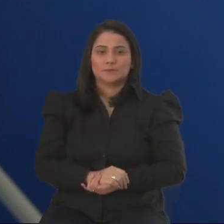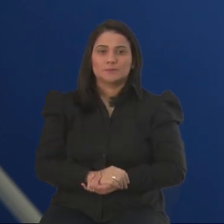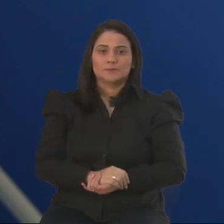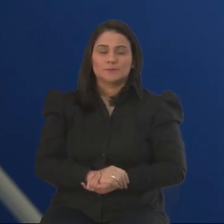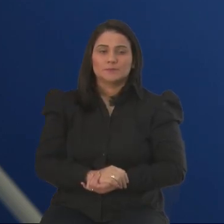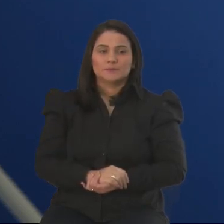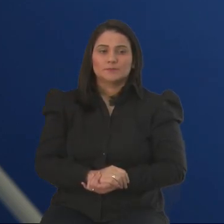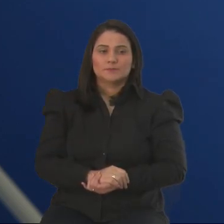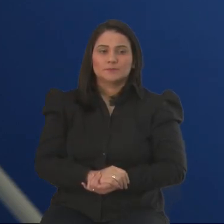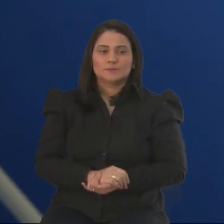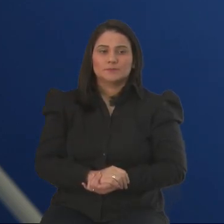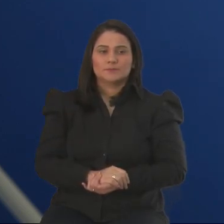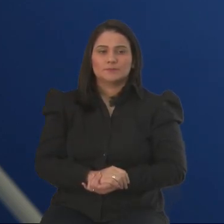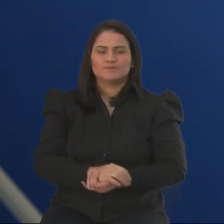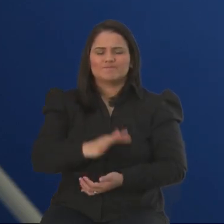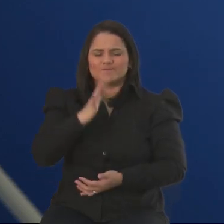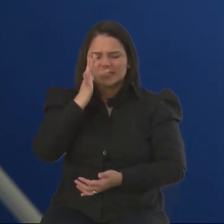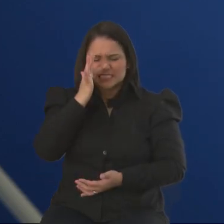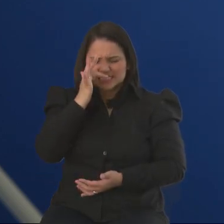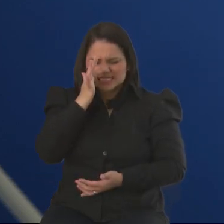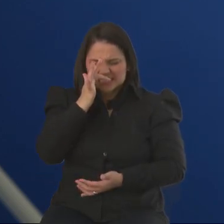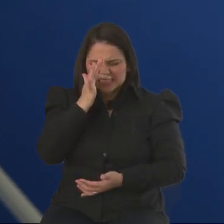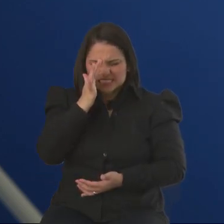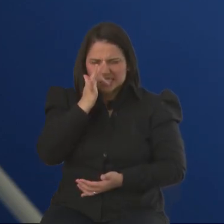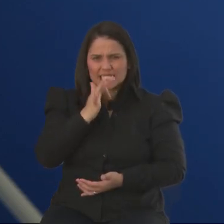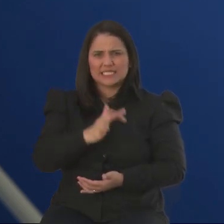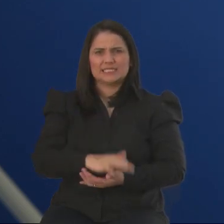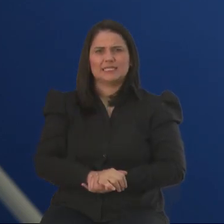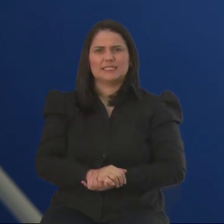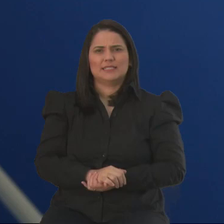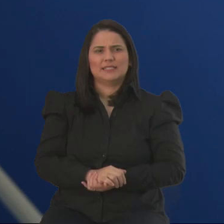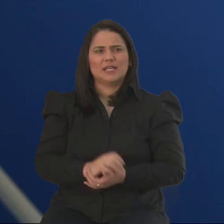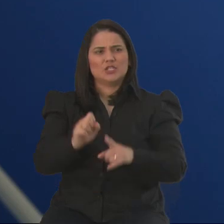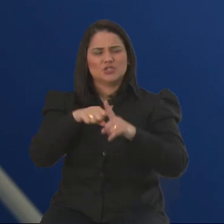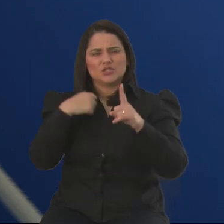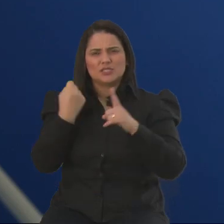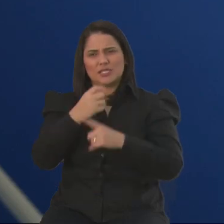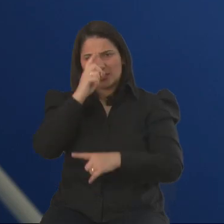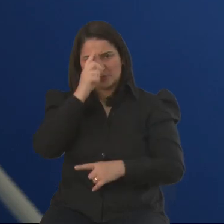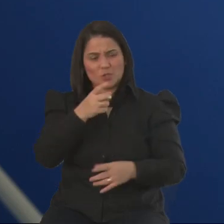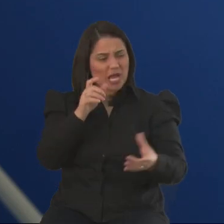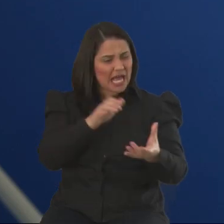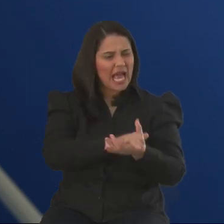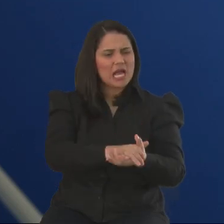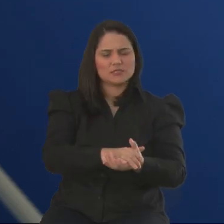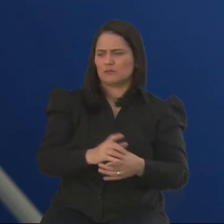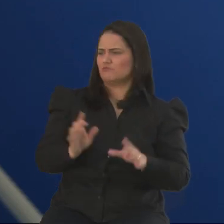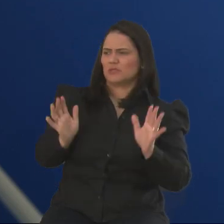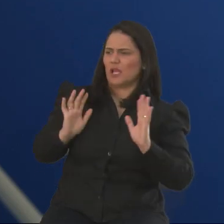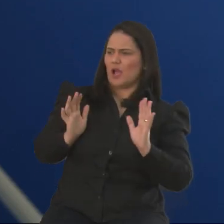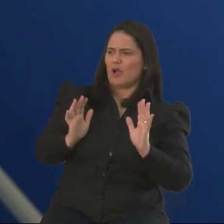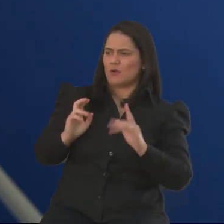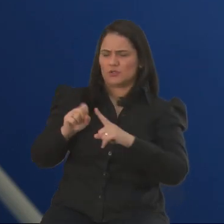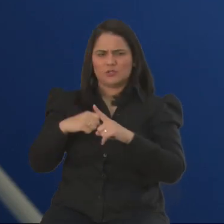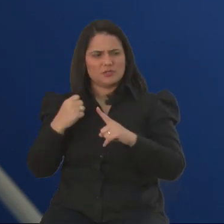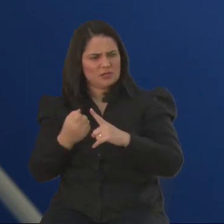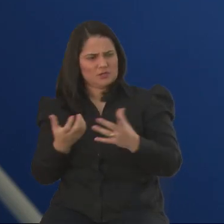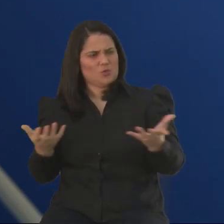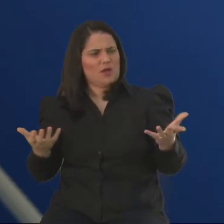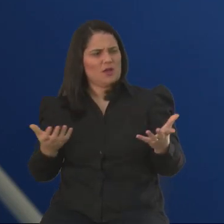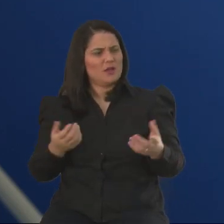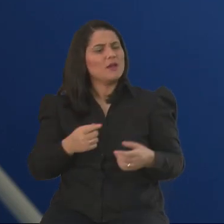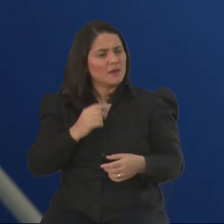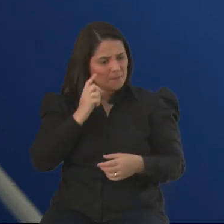Insistência. Gritou a sociedade. Case-se. Não fez. A sociedade grunhiu. Tenha